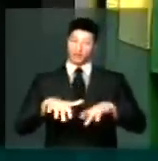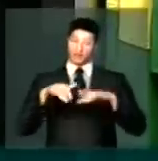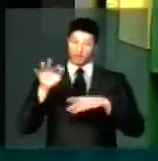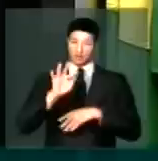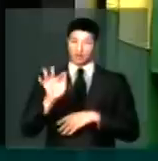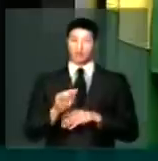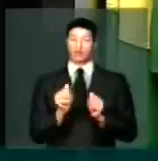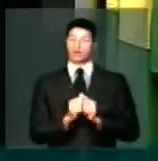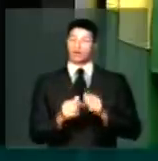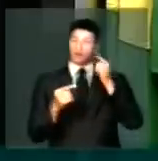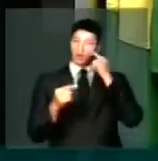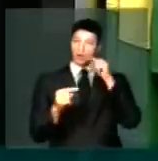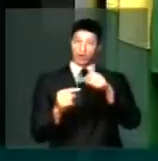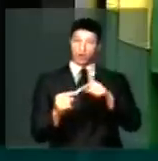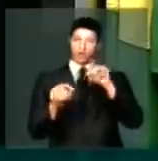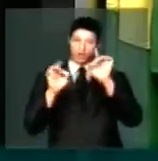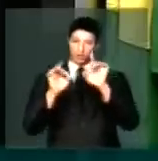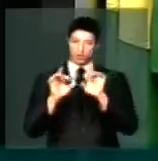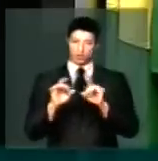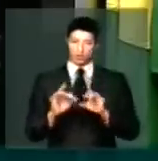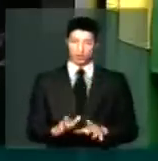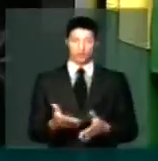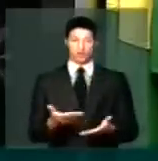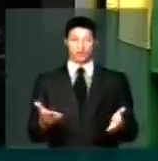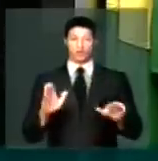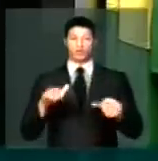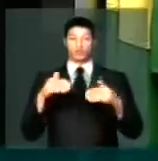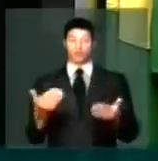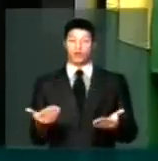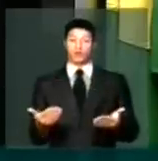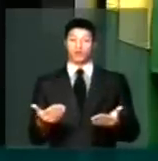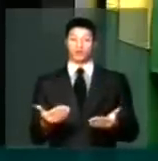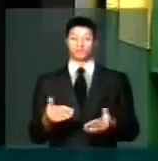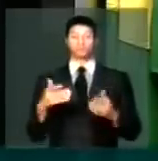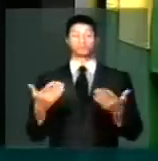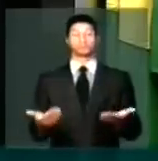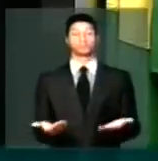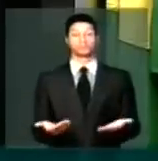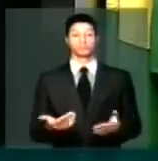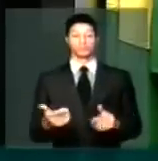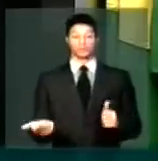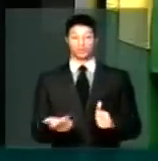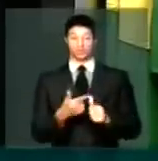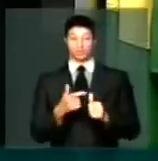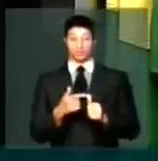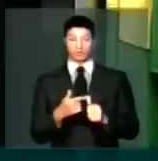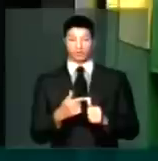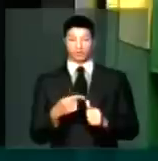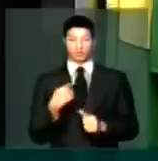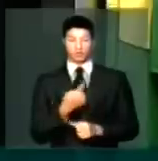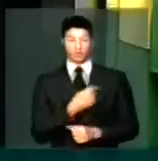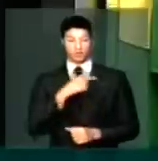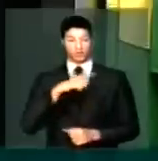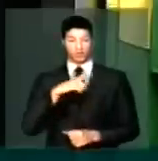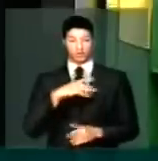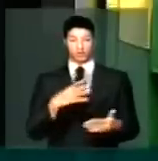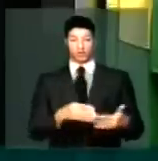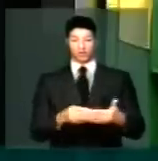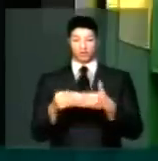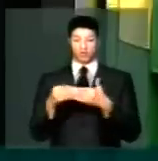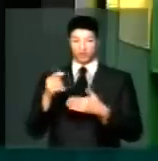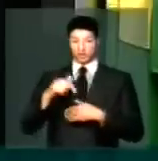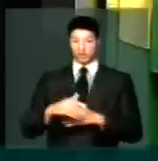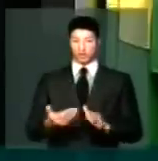Federal com alguns objetivos específicos. Quais são eles? O primeiro deles, nós temos que trazer para